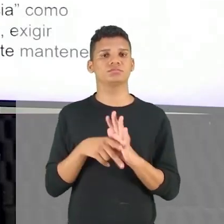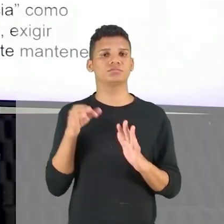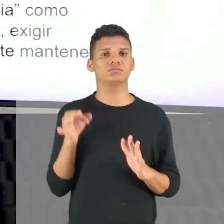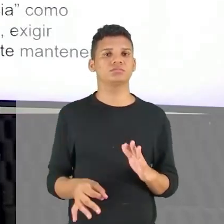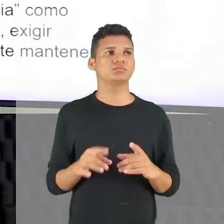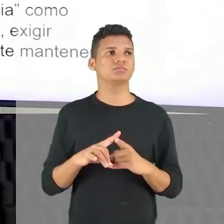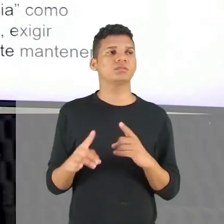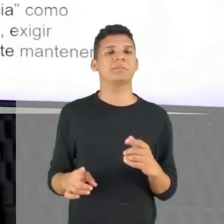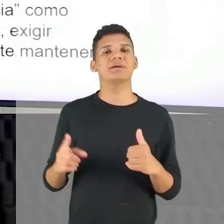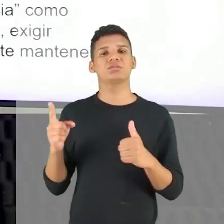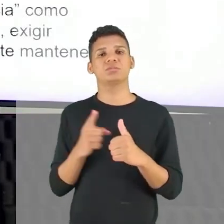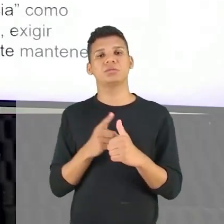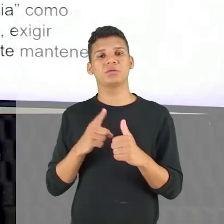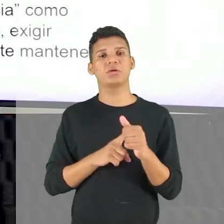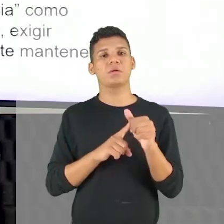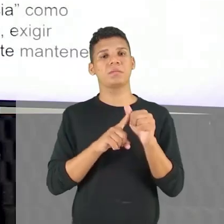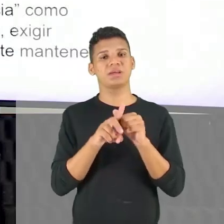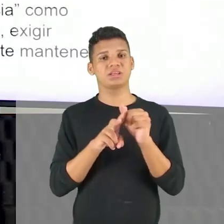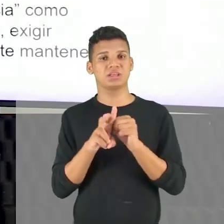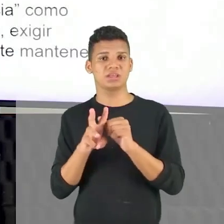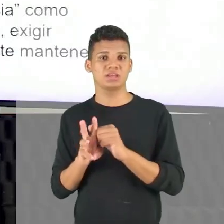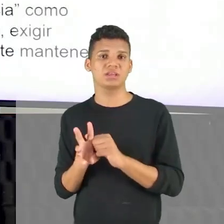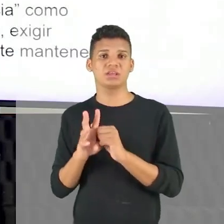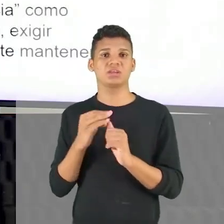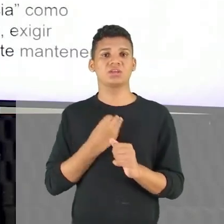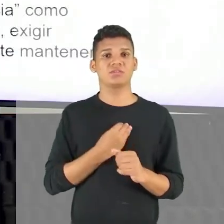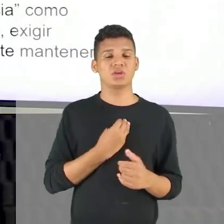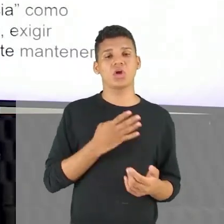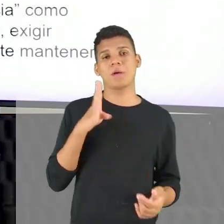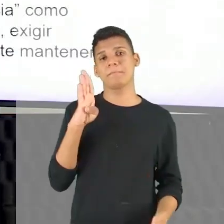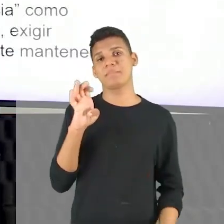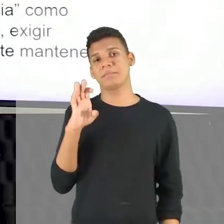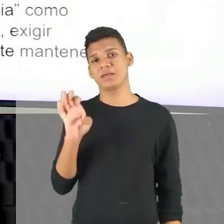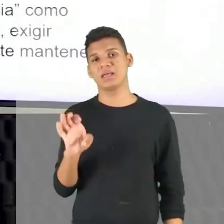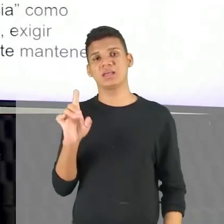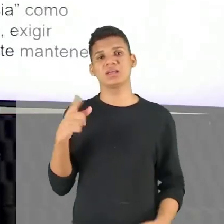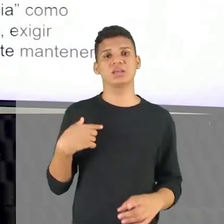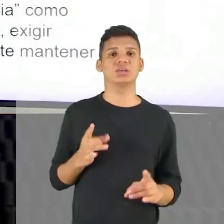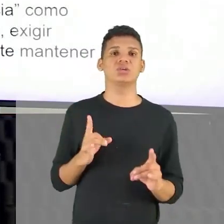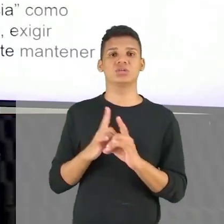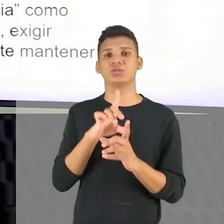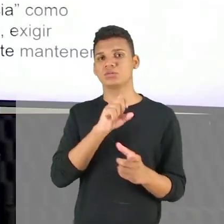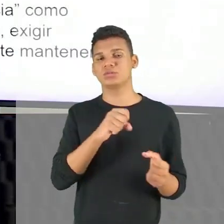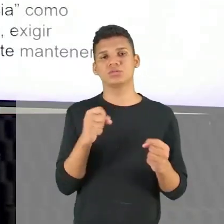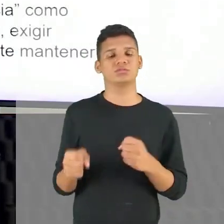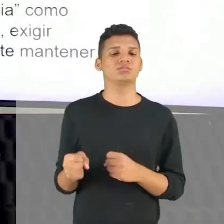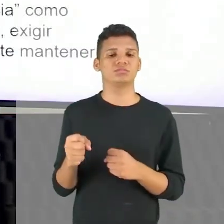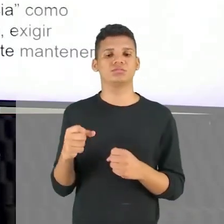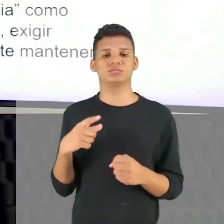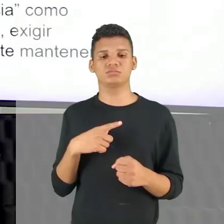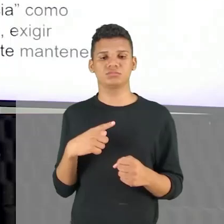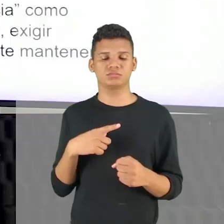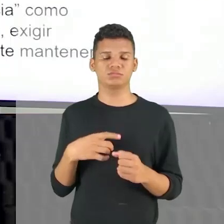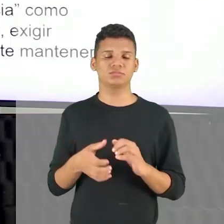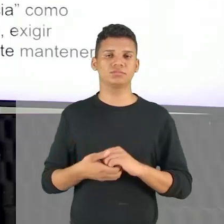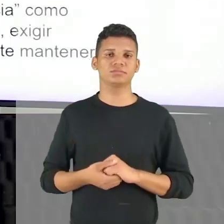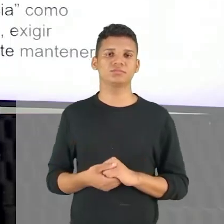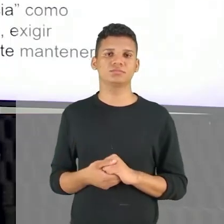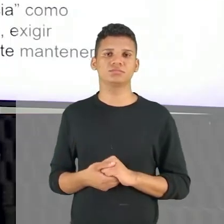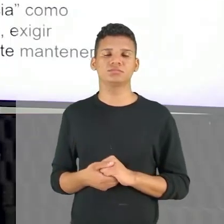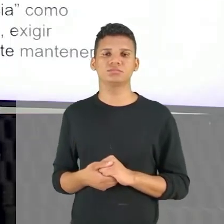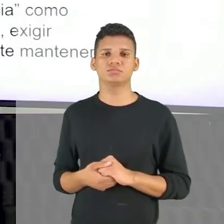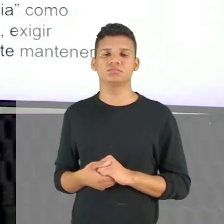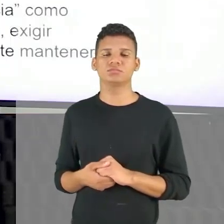seria: nos primeiros meses de vida, los bebés descubren el poder del llanto, el berriche,